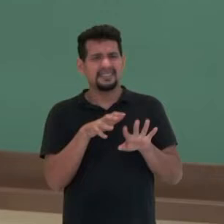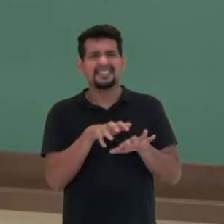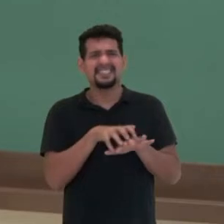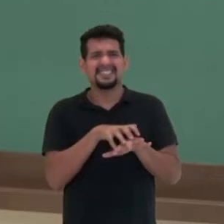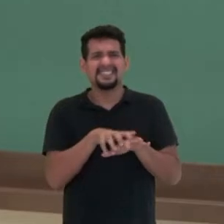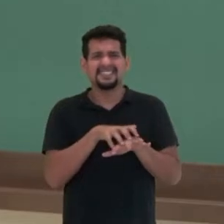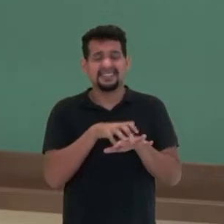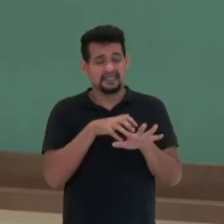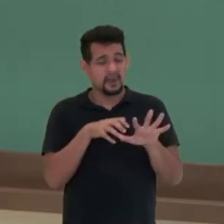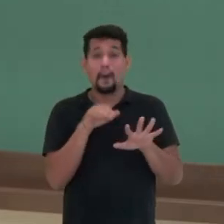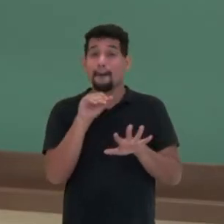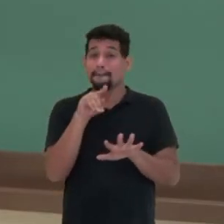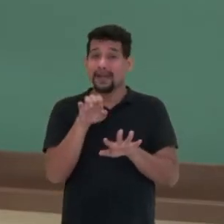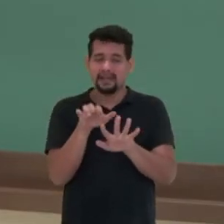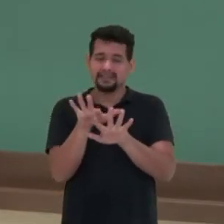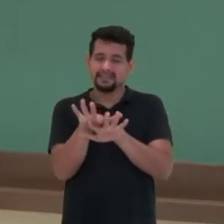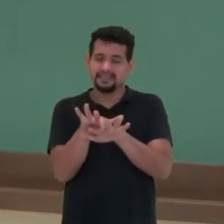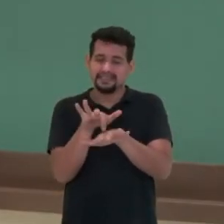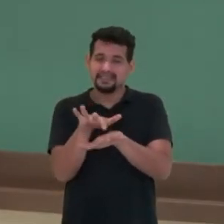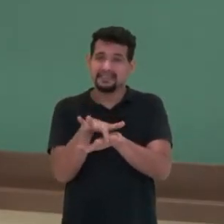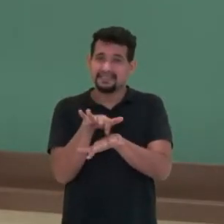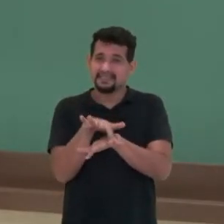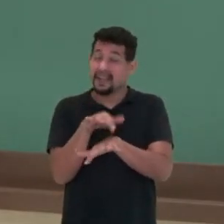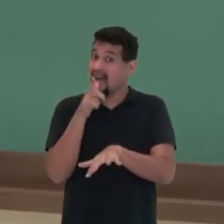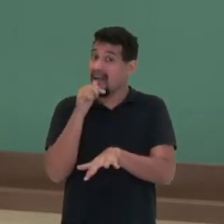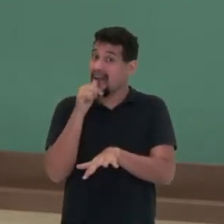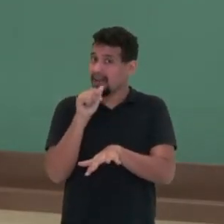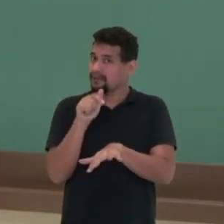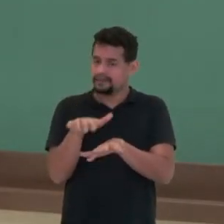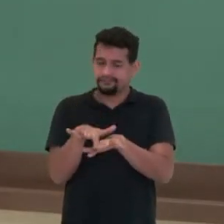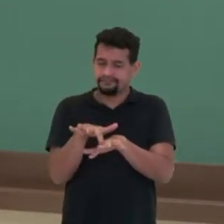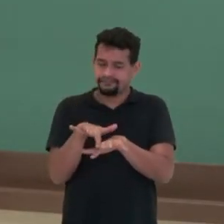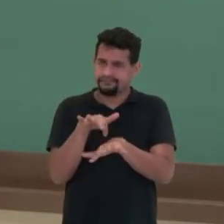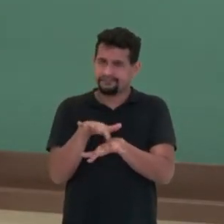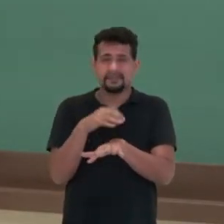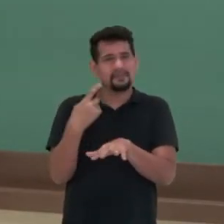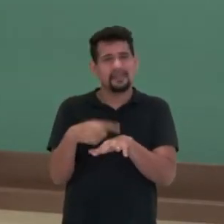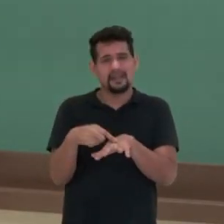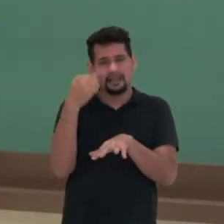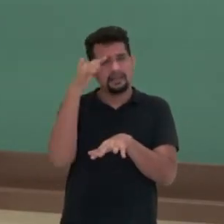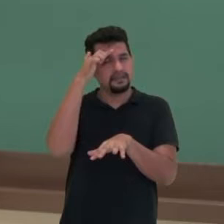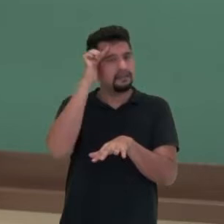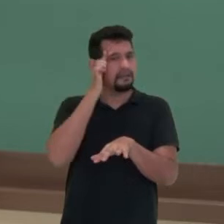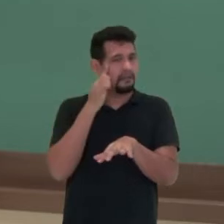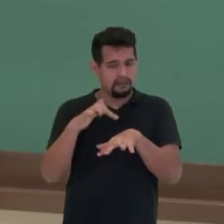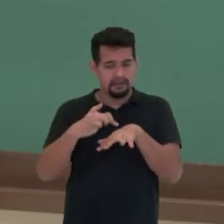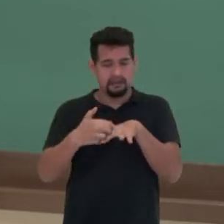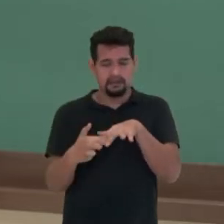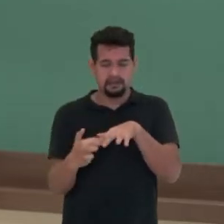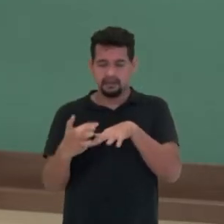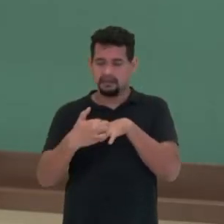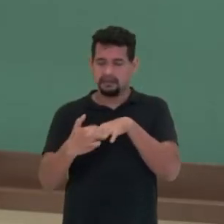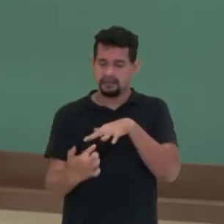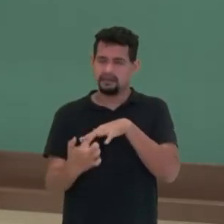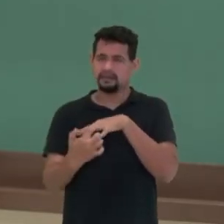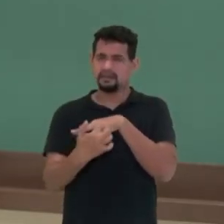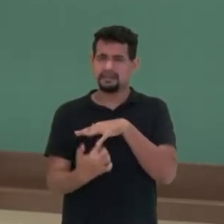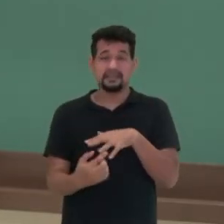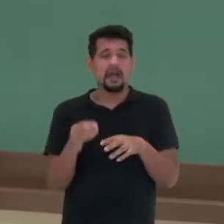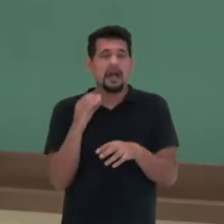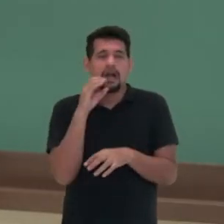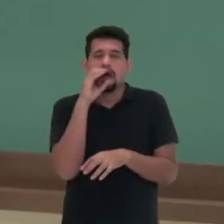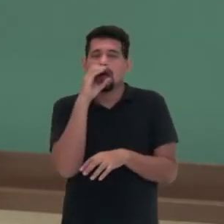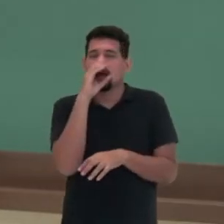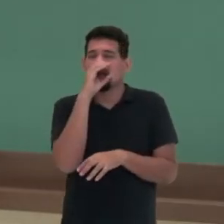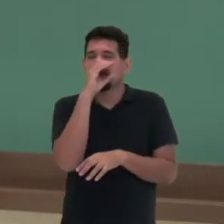Porque geralmente o pé, ele é um lugar que é úmido, até pelo suor do dia a dia, fica com calçado, né? E ele é um lugar